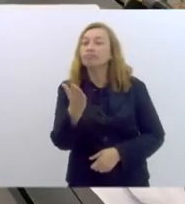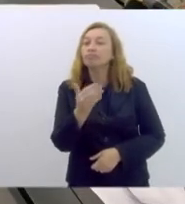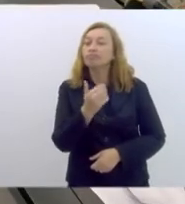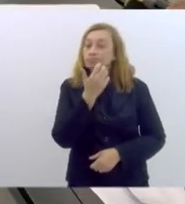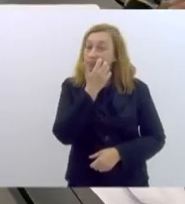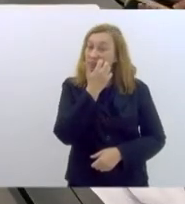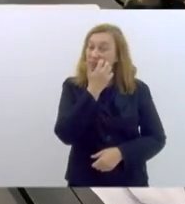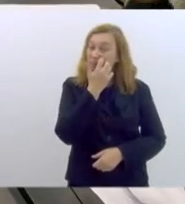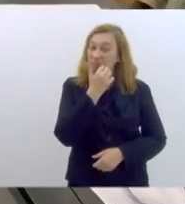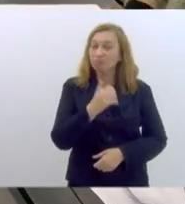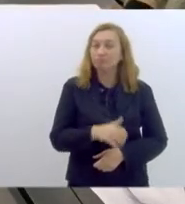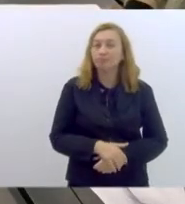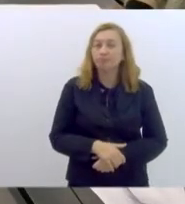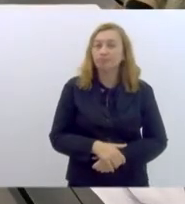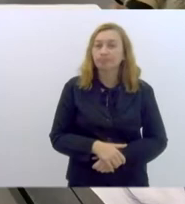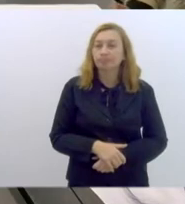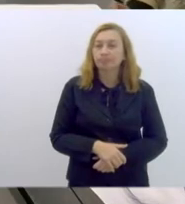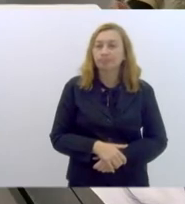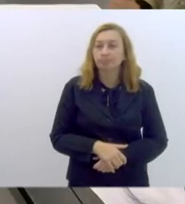Não,